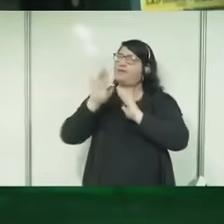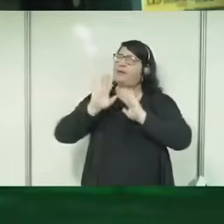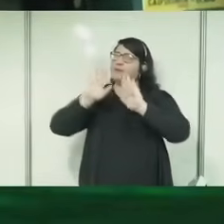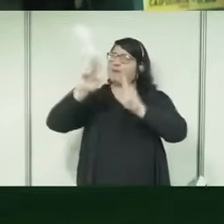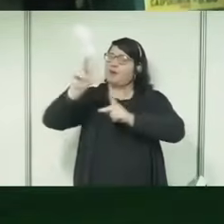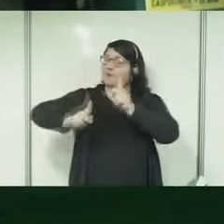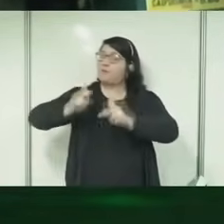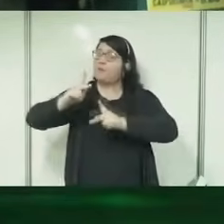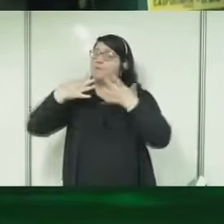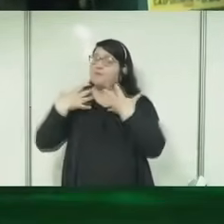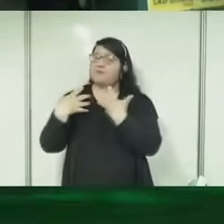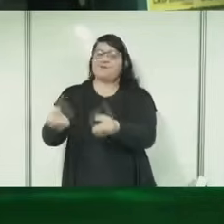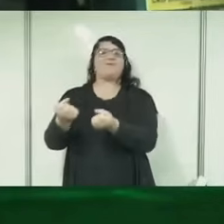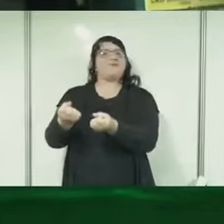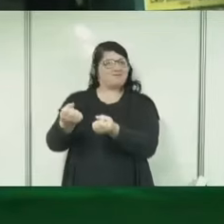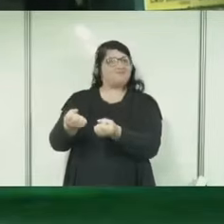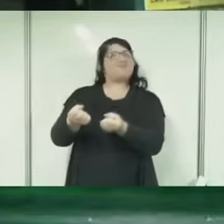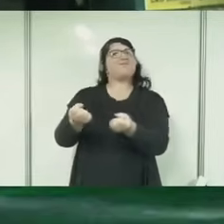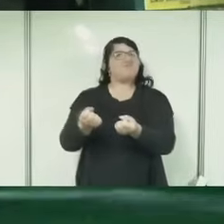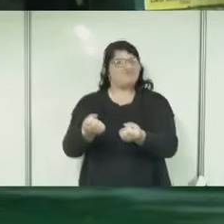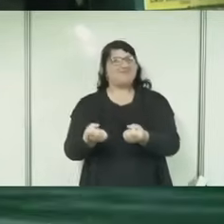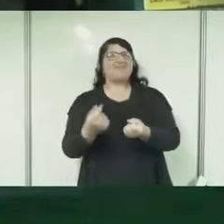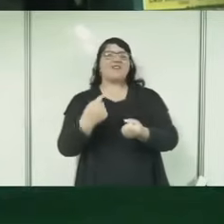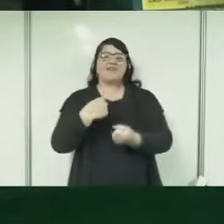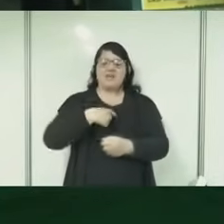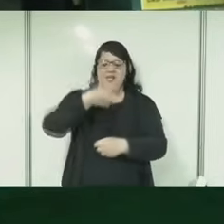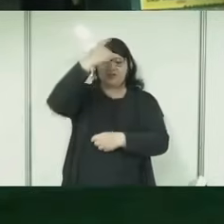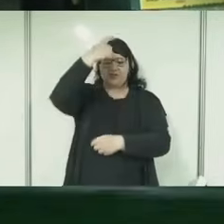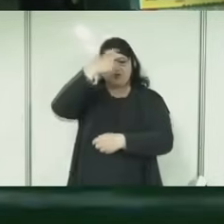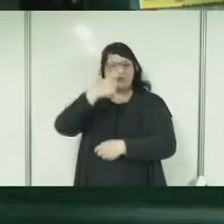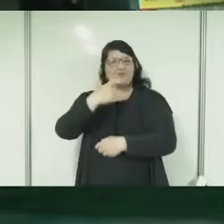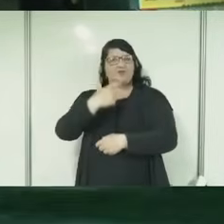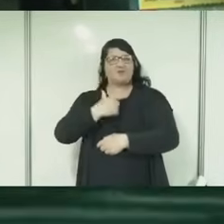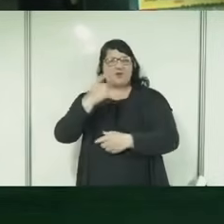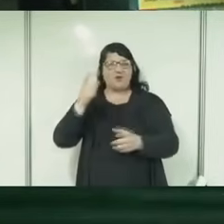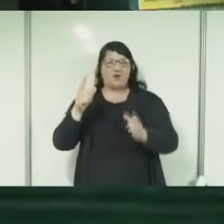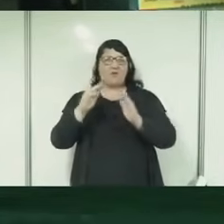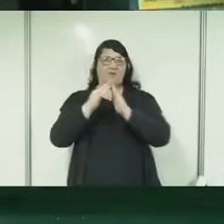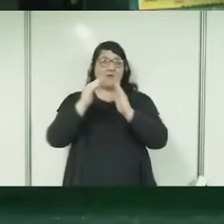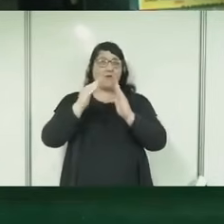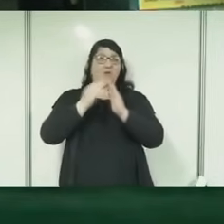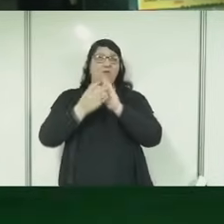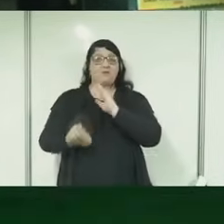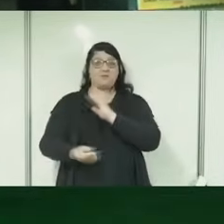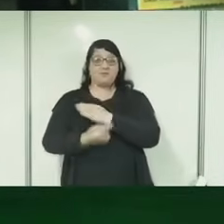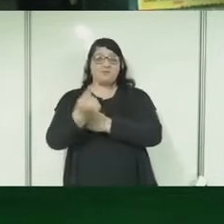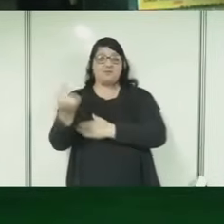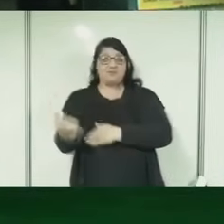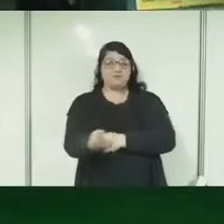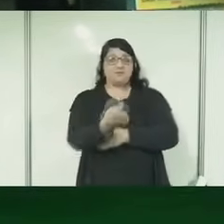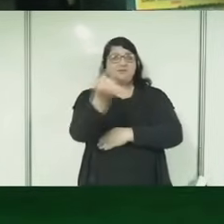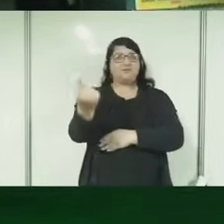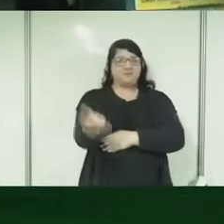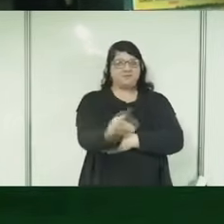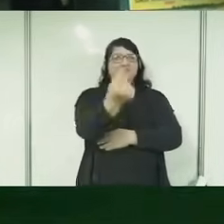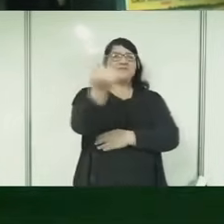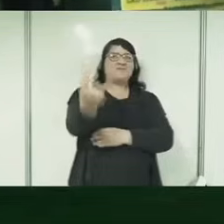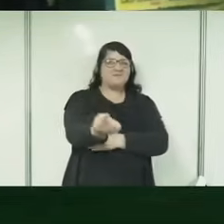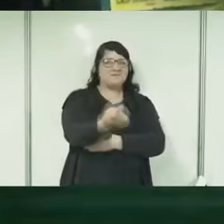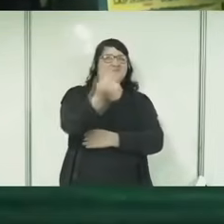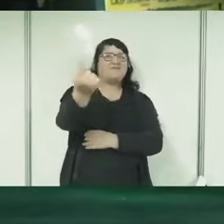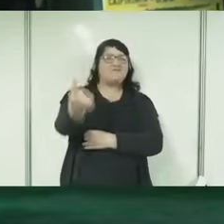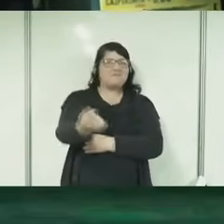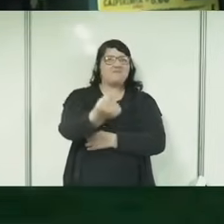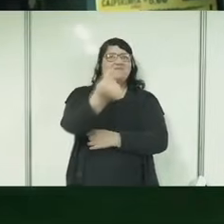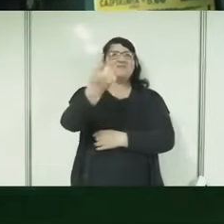povo. Sou cidadão do infinito, do infinito, do infinito.